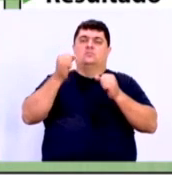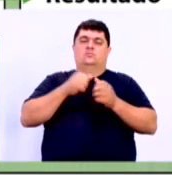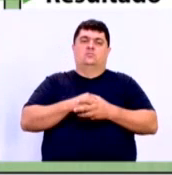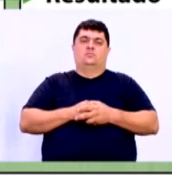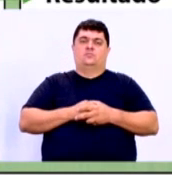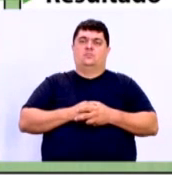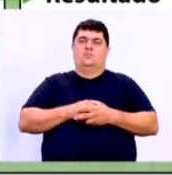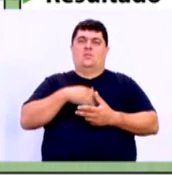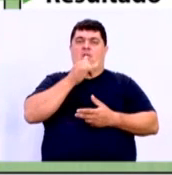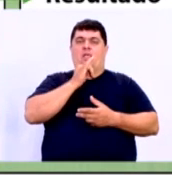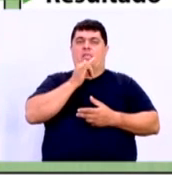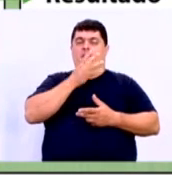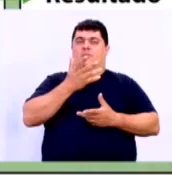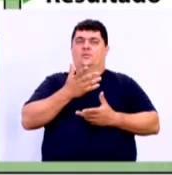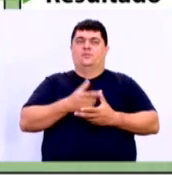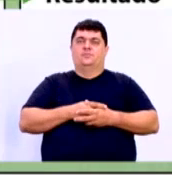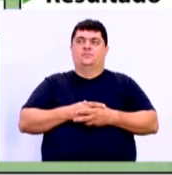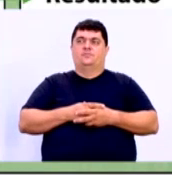Gastei